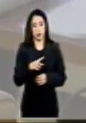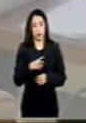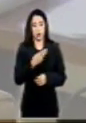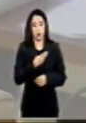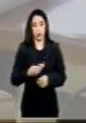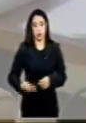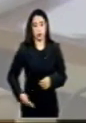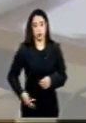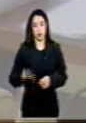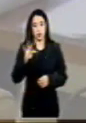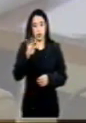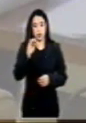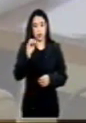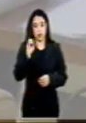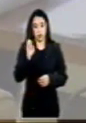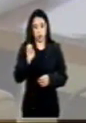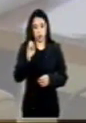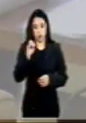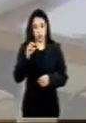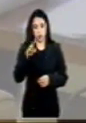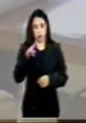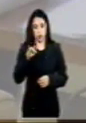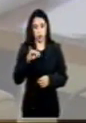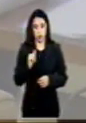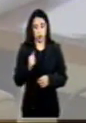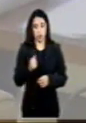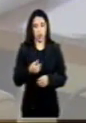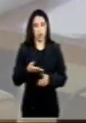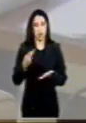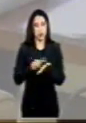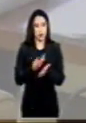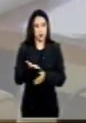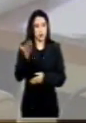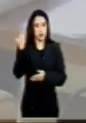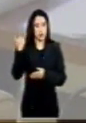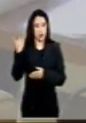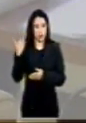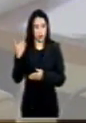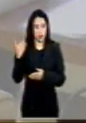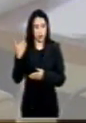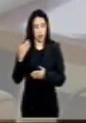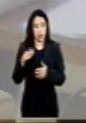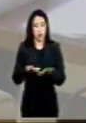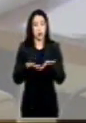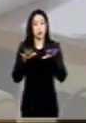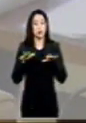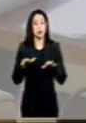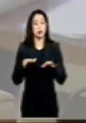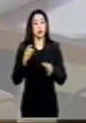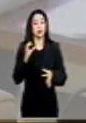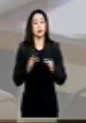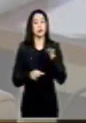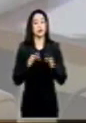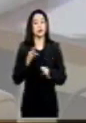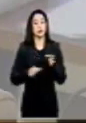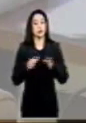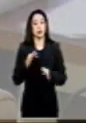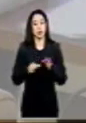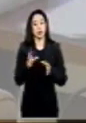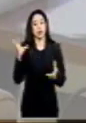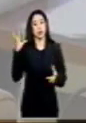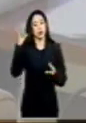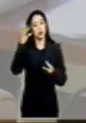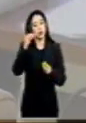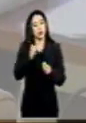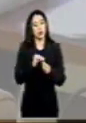Teori. Nessa ocasião, o Tribunal Pleno, por unanimidade, concluiu que a determinação pelo Poder Judiciário